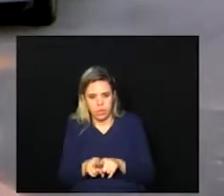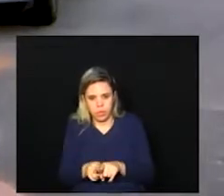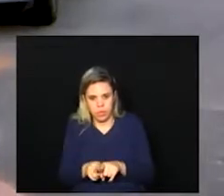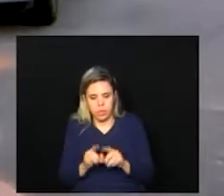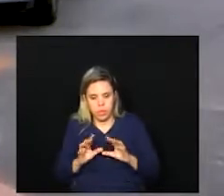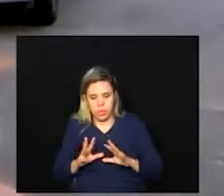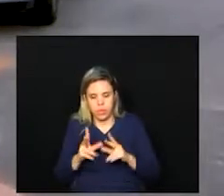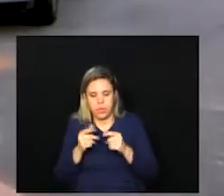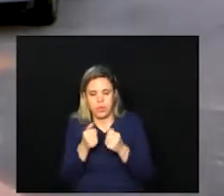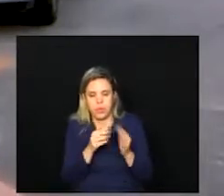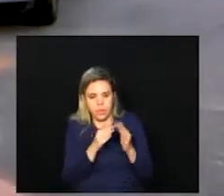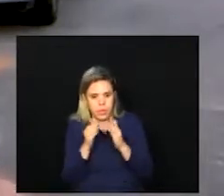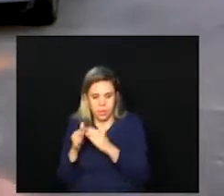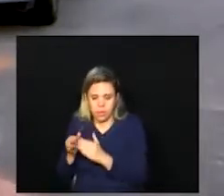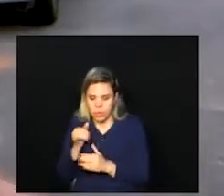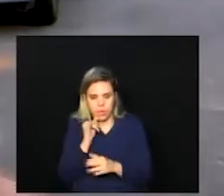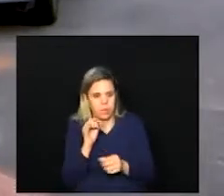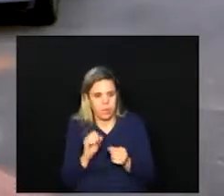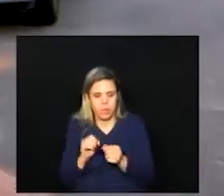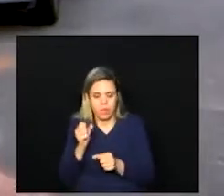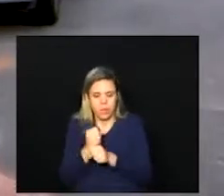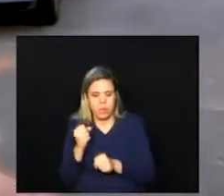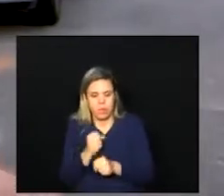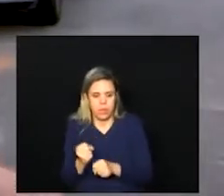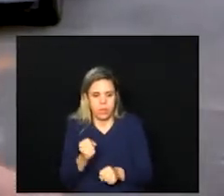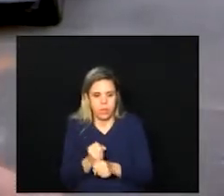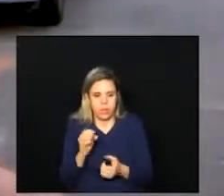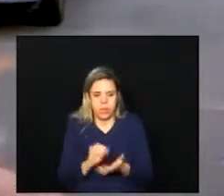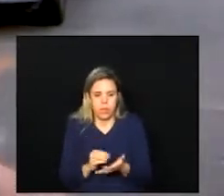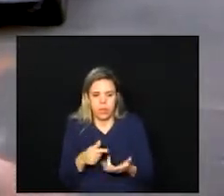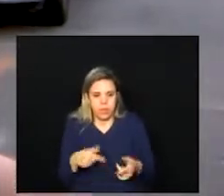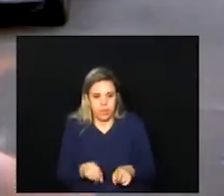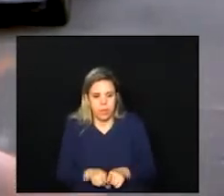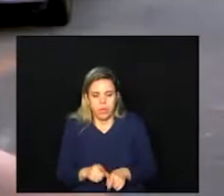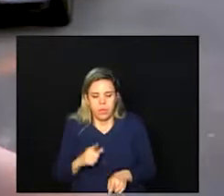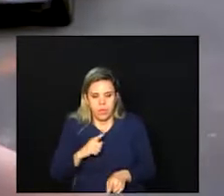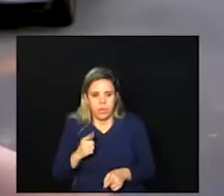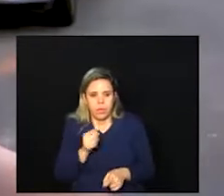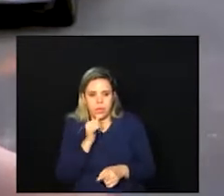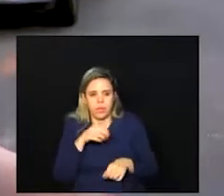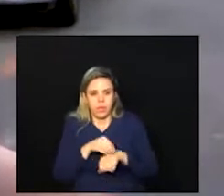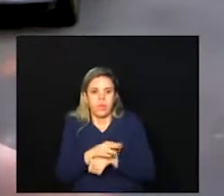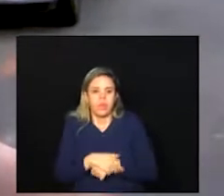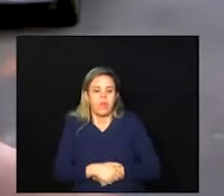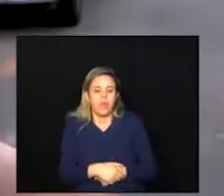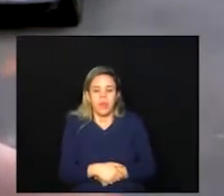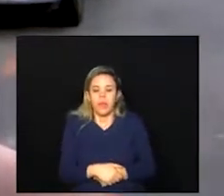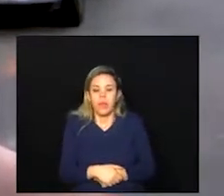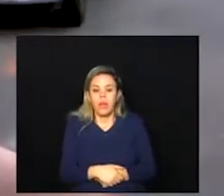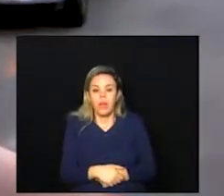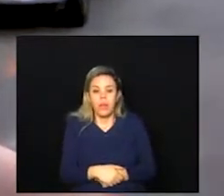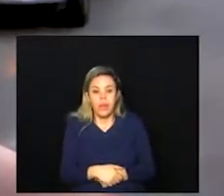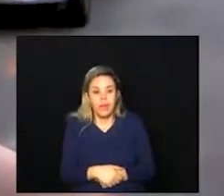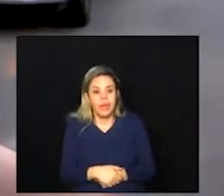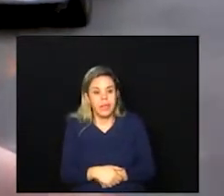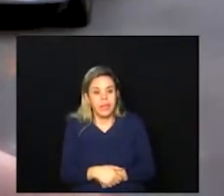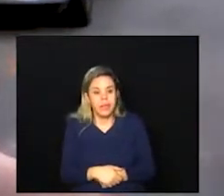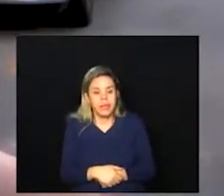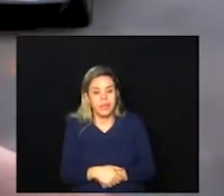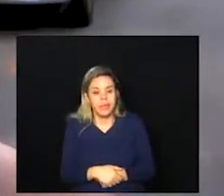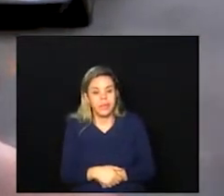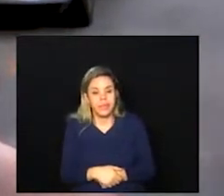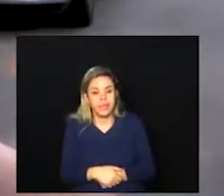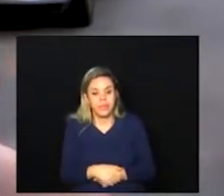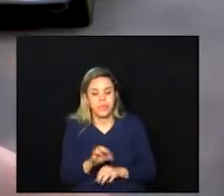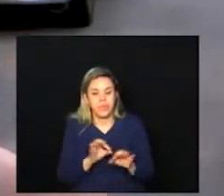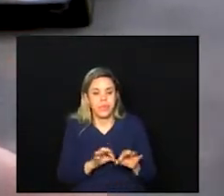de todos os imóveis que foram construídos irregular. Então nós temos que dar o exemplo, e nós estamos dando o exemplo disso,